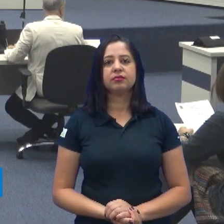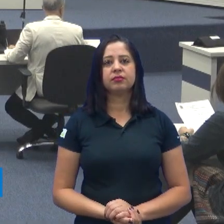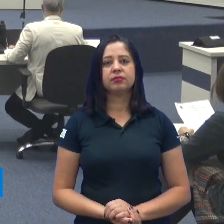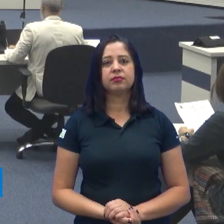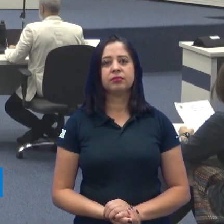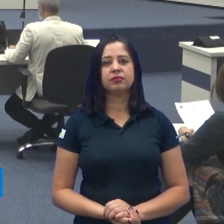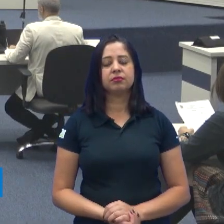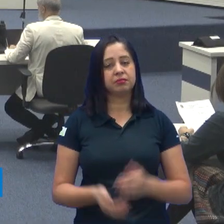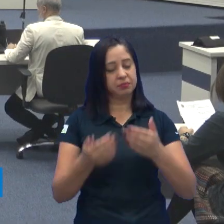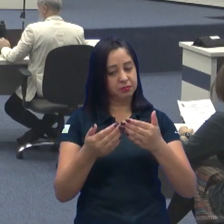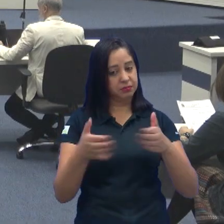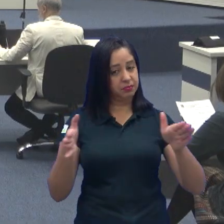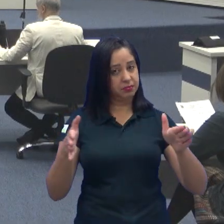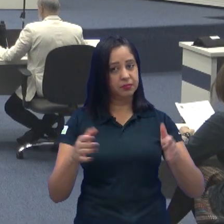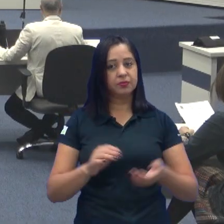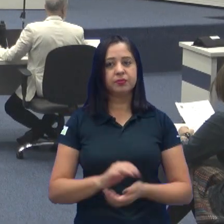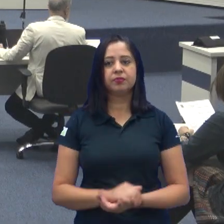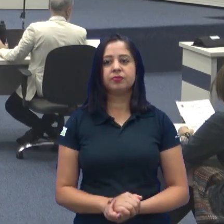Aberta a votação.